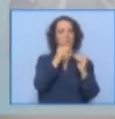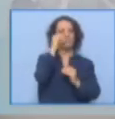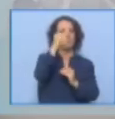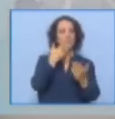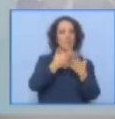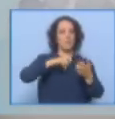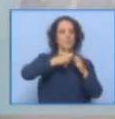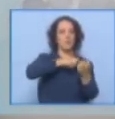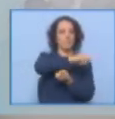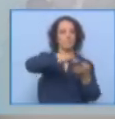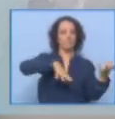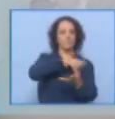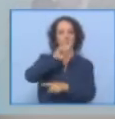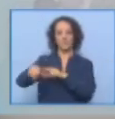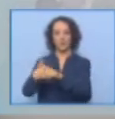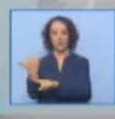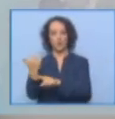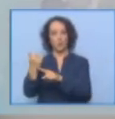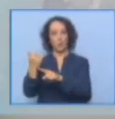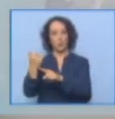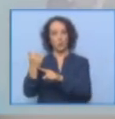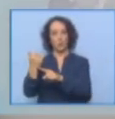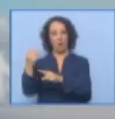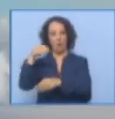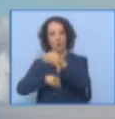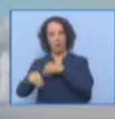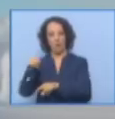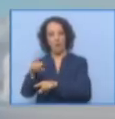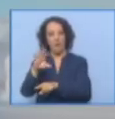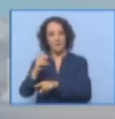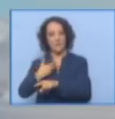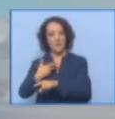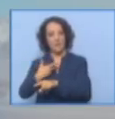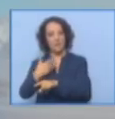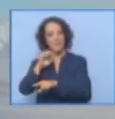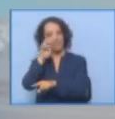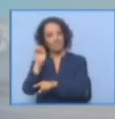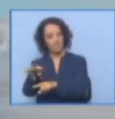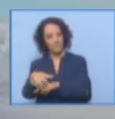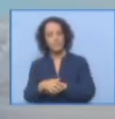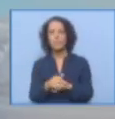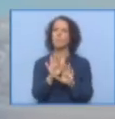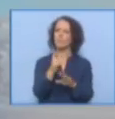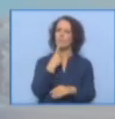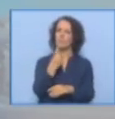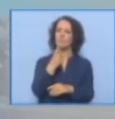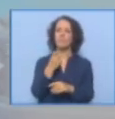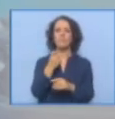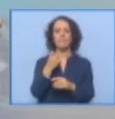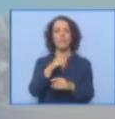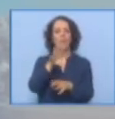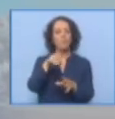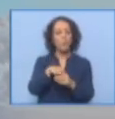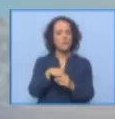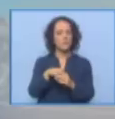polémicos do que Fernando Haddad para a segunda volta. Vejamos também até que ponto é que o elemento religioso, e muitas vezes religioso aqui